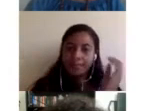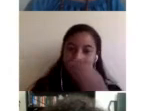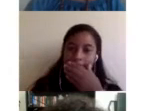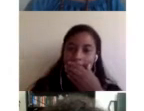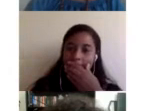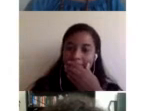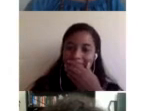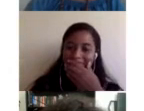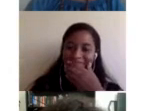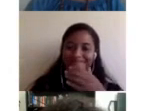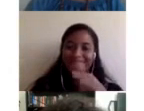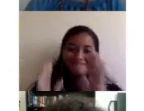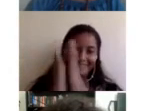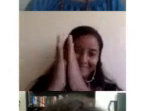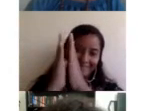existir.